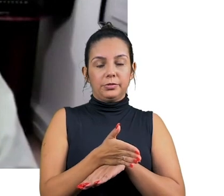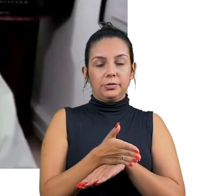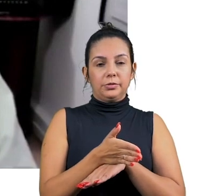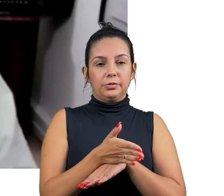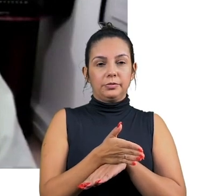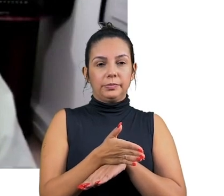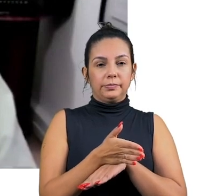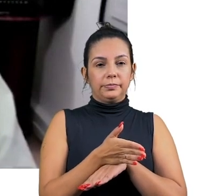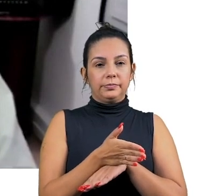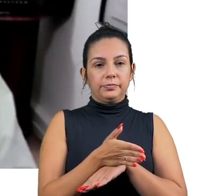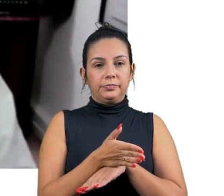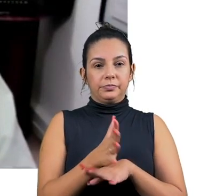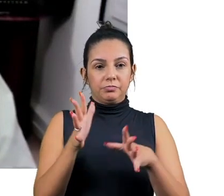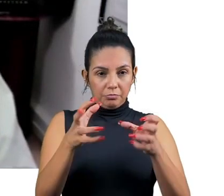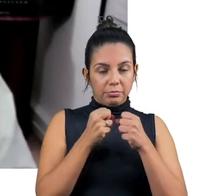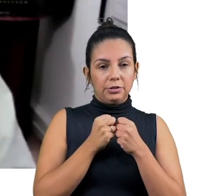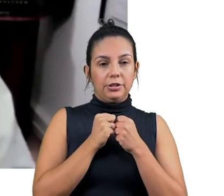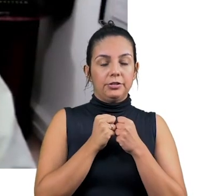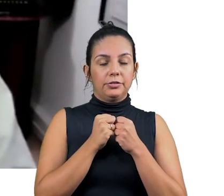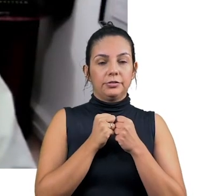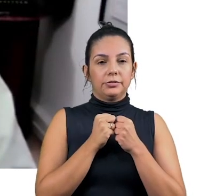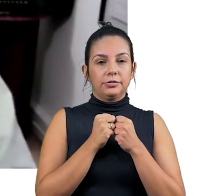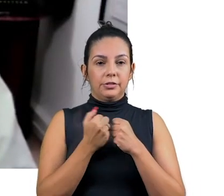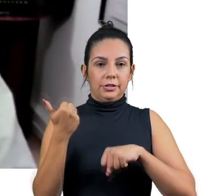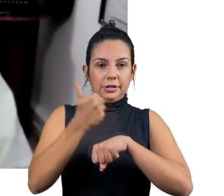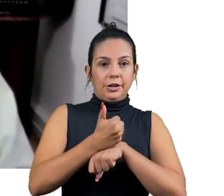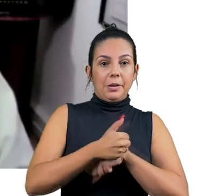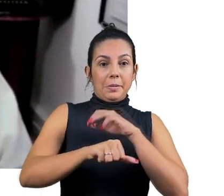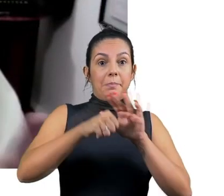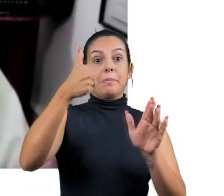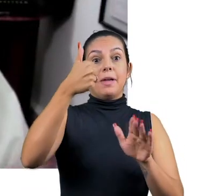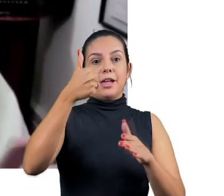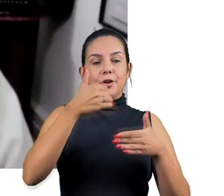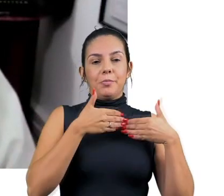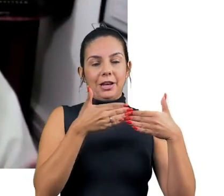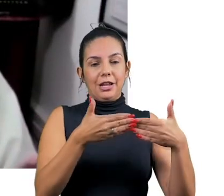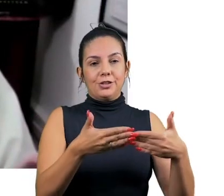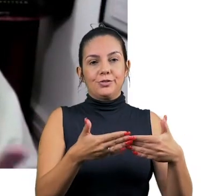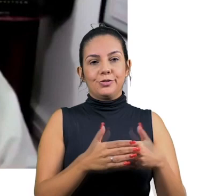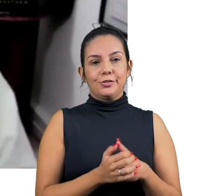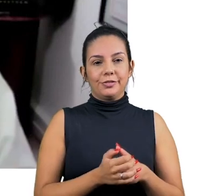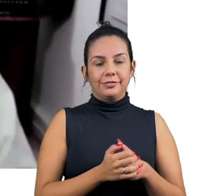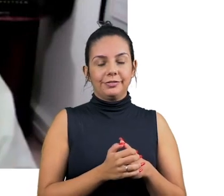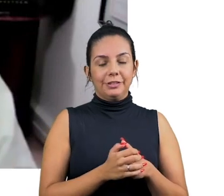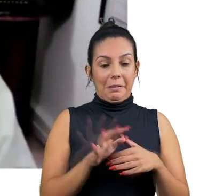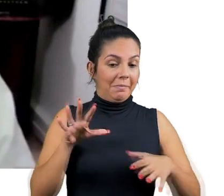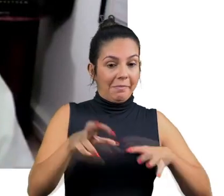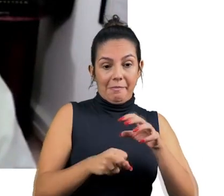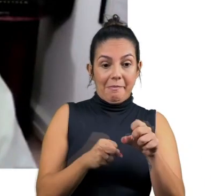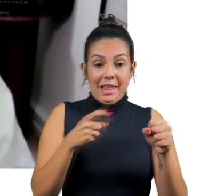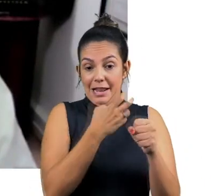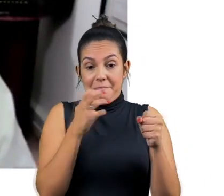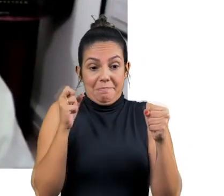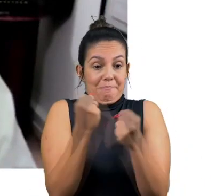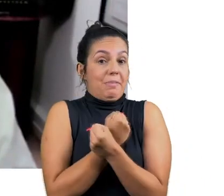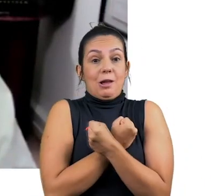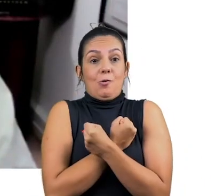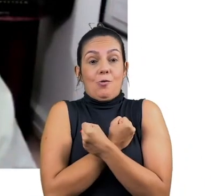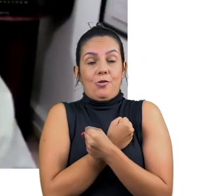e se apoderou do cargo de primeiro-ministro, meio que na marra, assim, entre